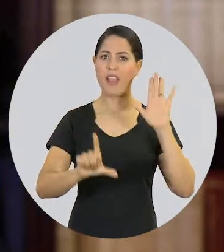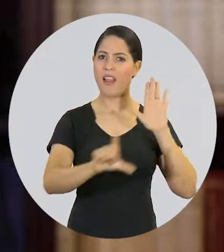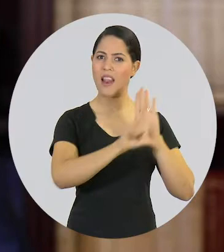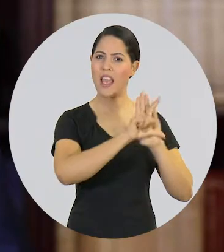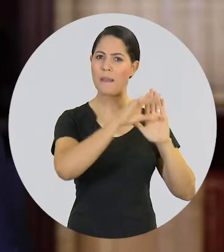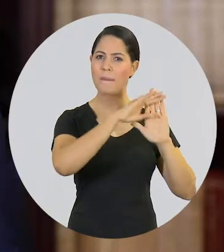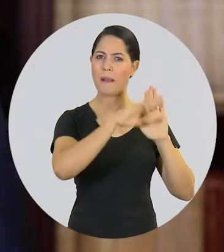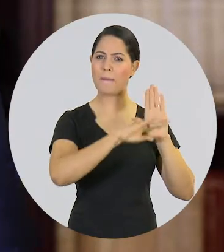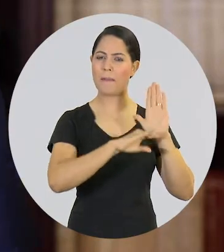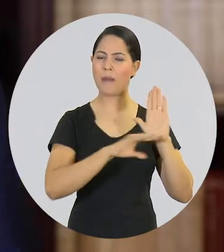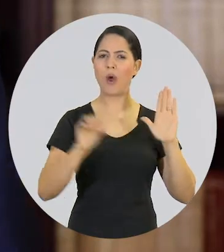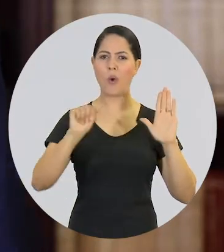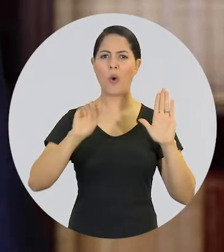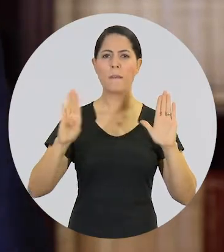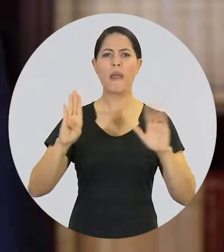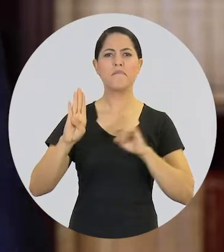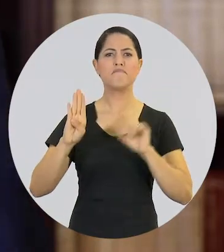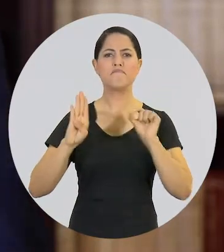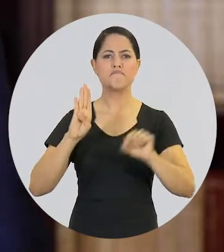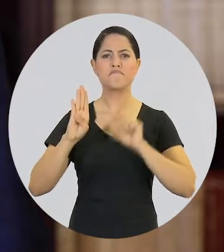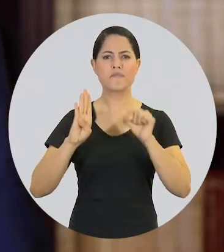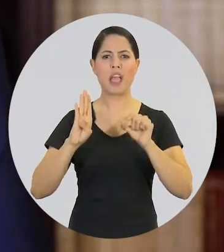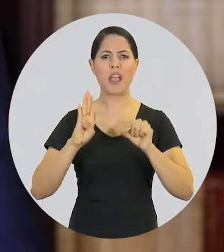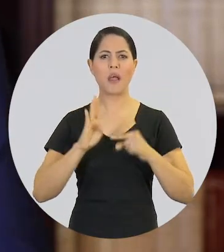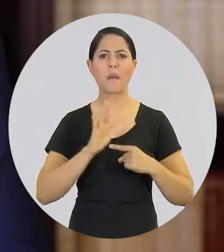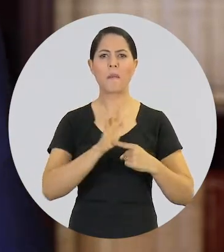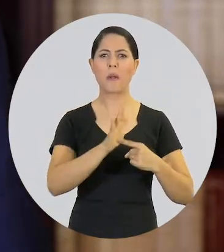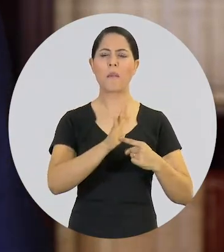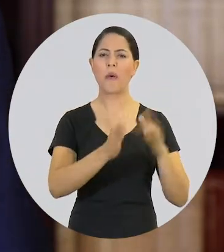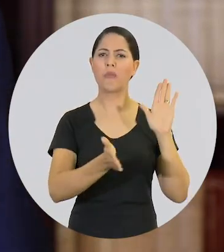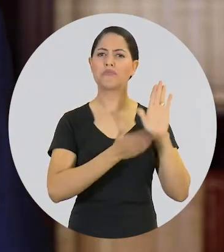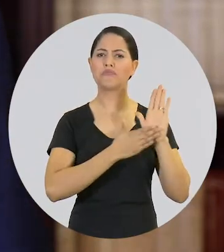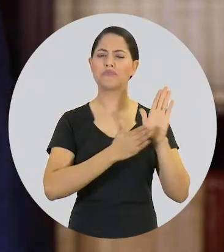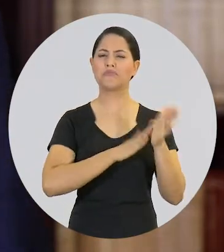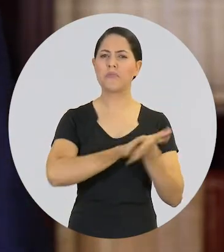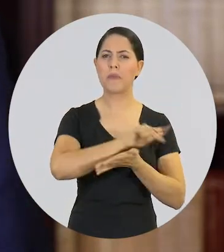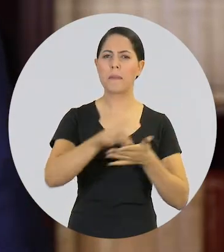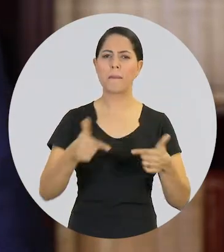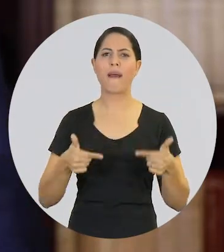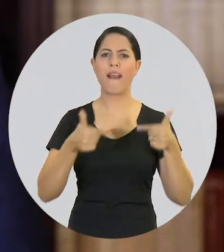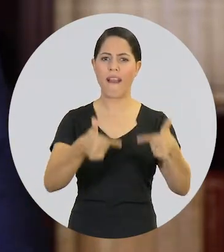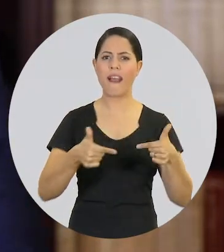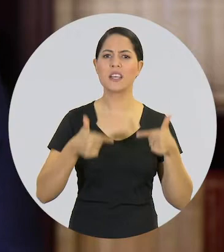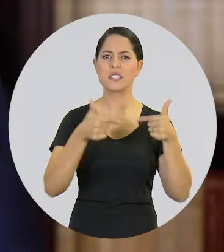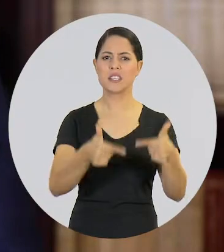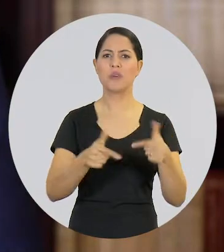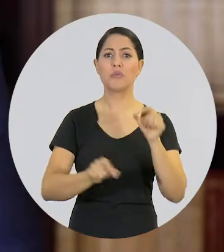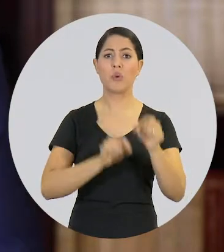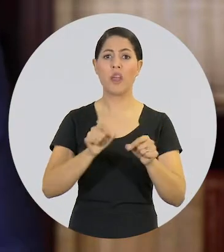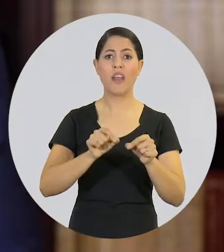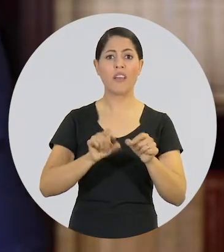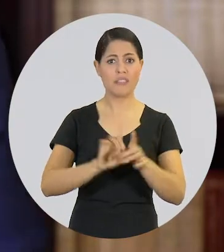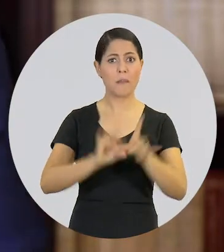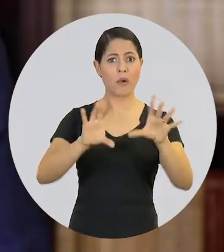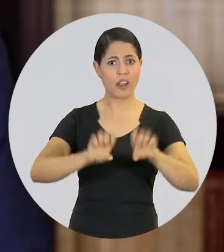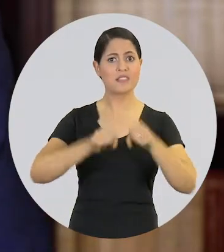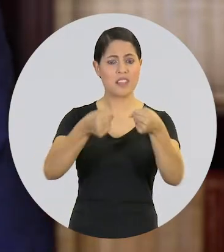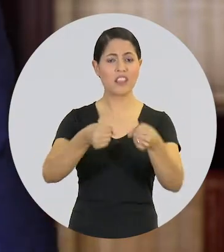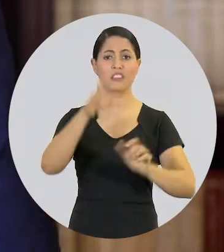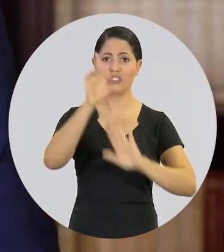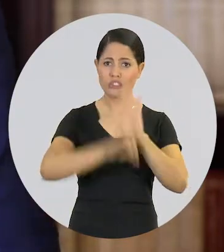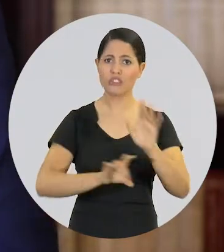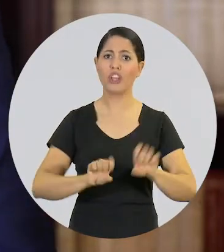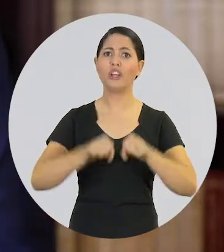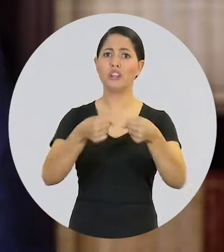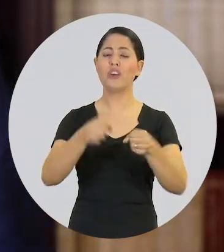entidade legitimada para propor ao Supremo Tribunal Federal diversas ações em benefício da democracia,